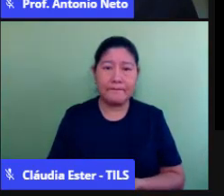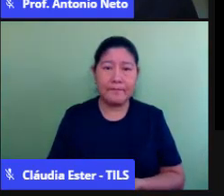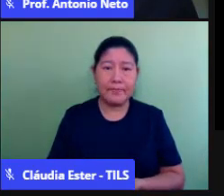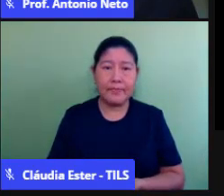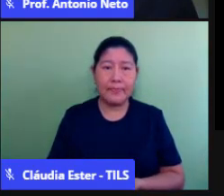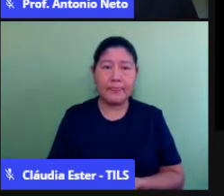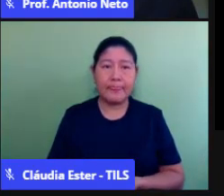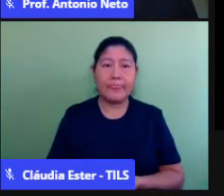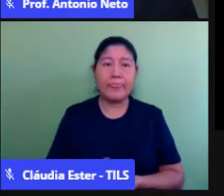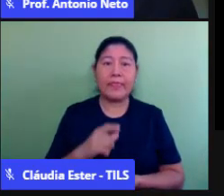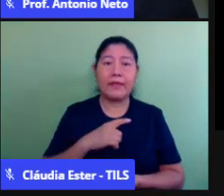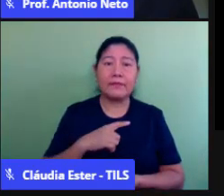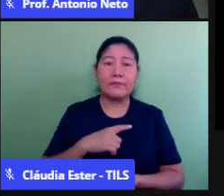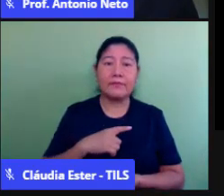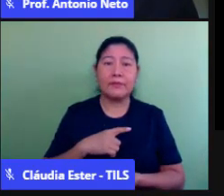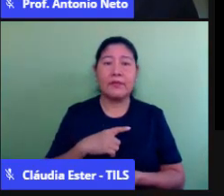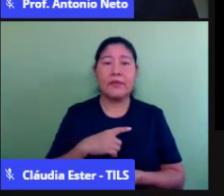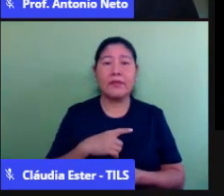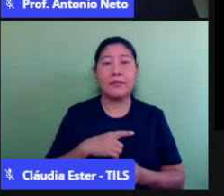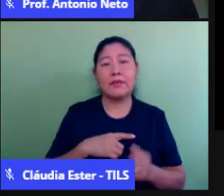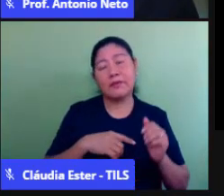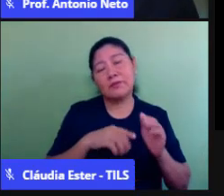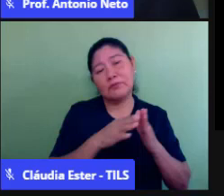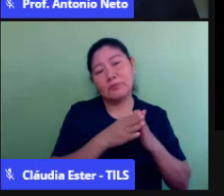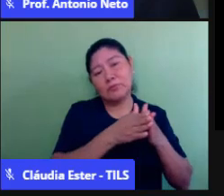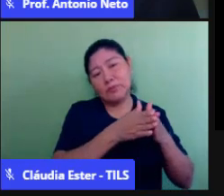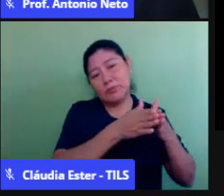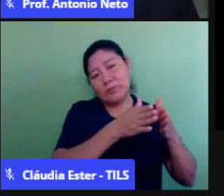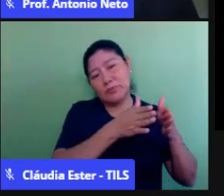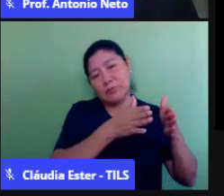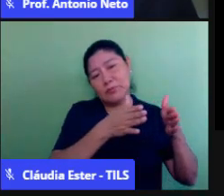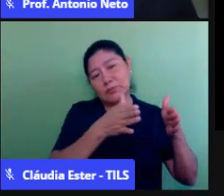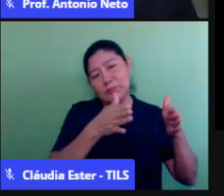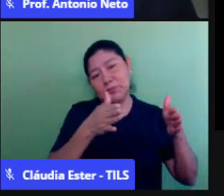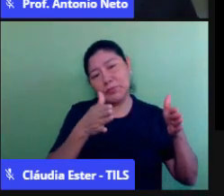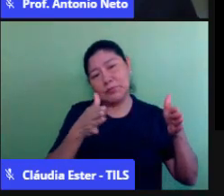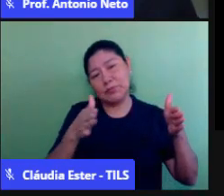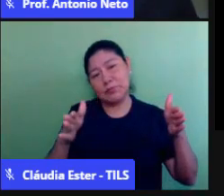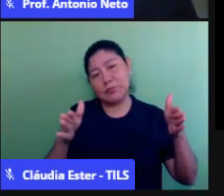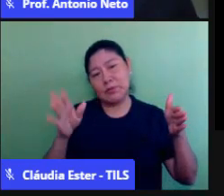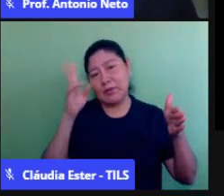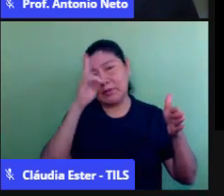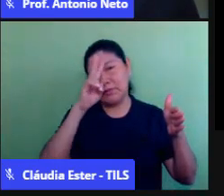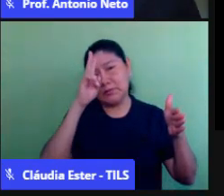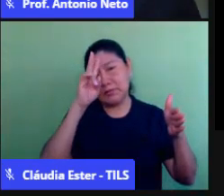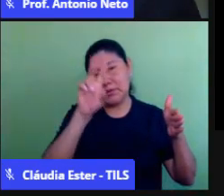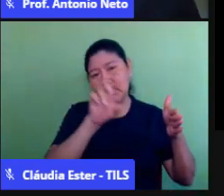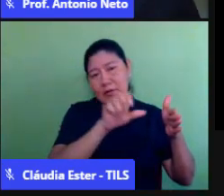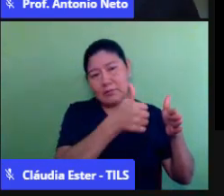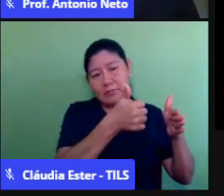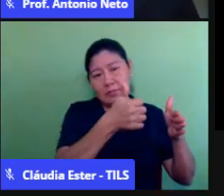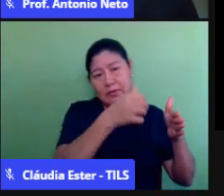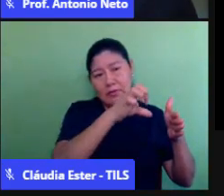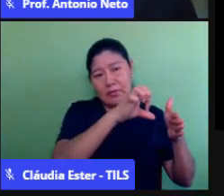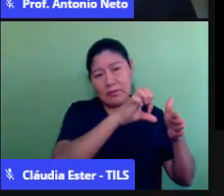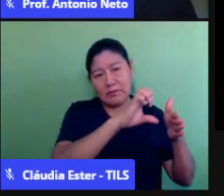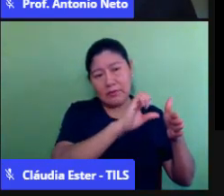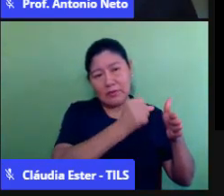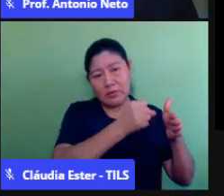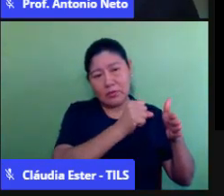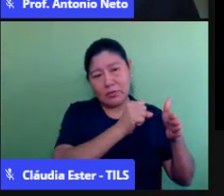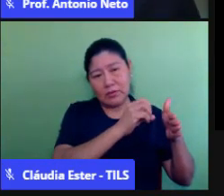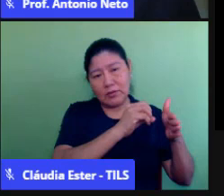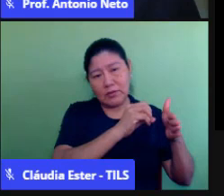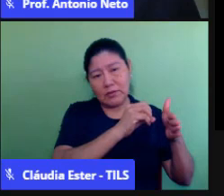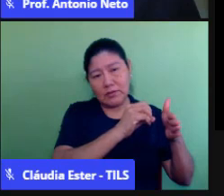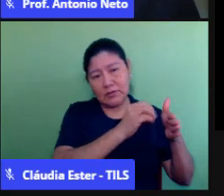Então, a gente fez uma pequena linha aí, na década de 1980, só para vocês verem, cerca de